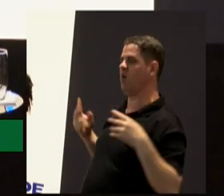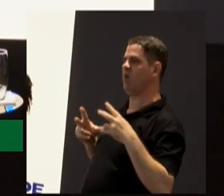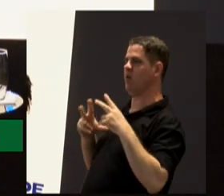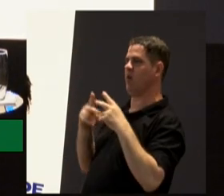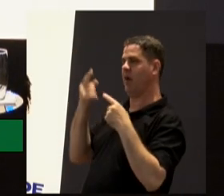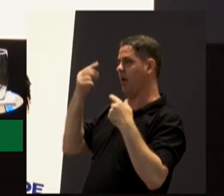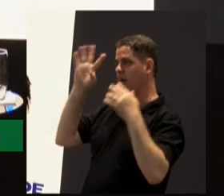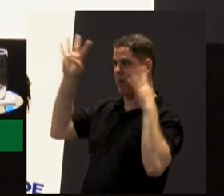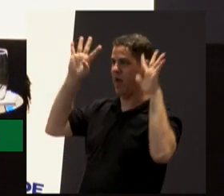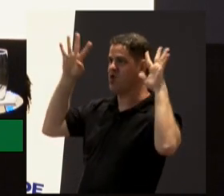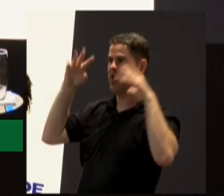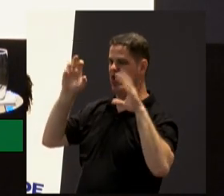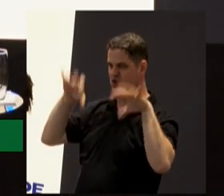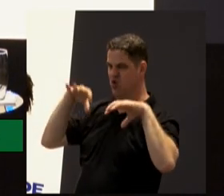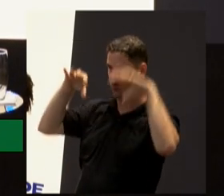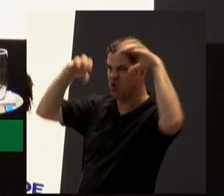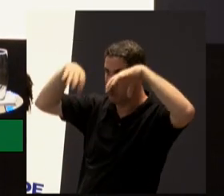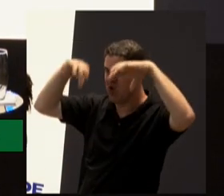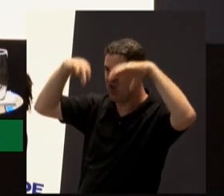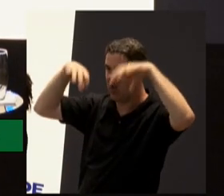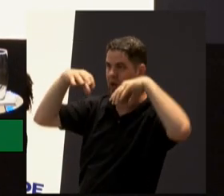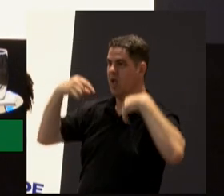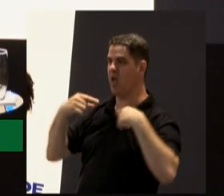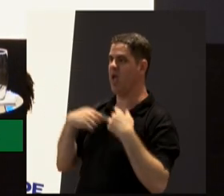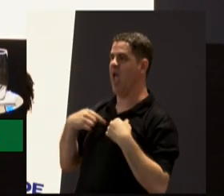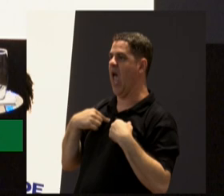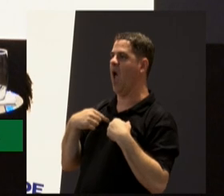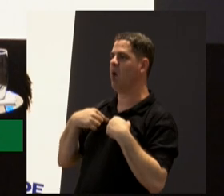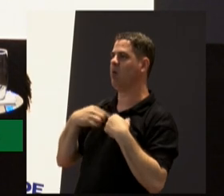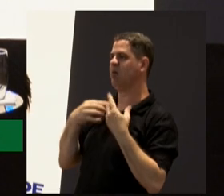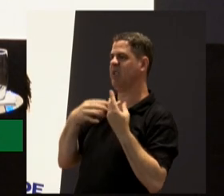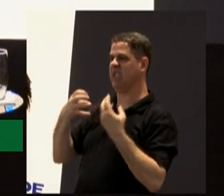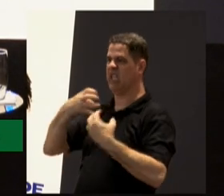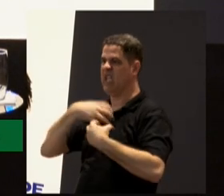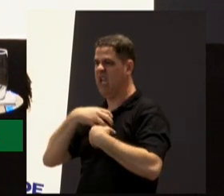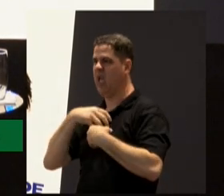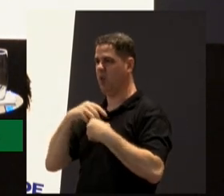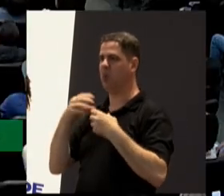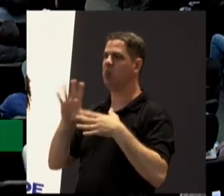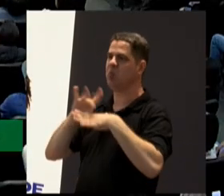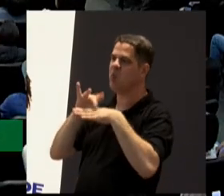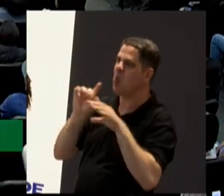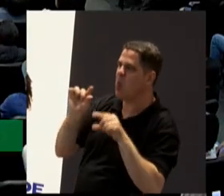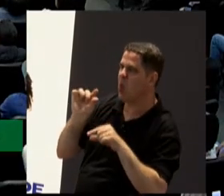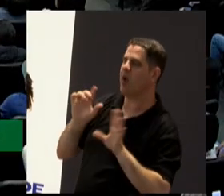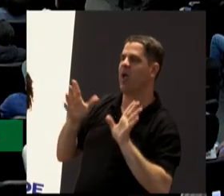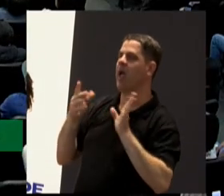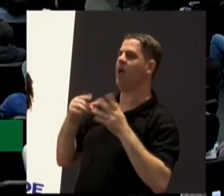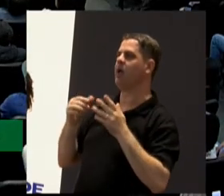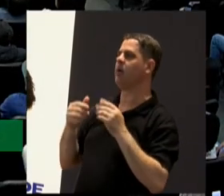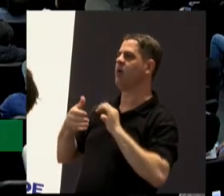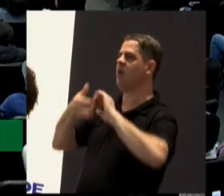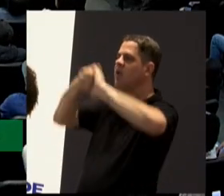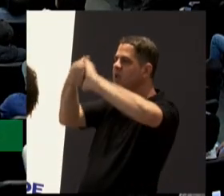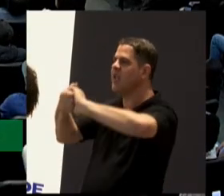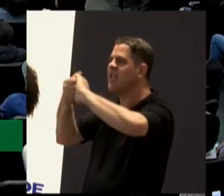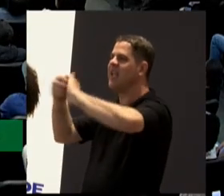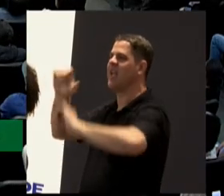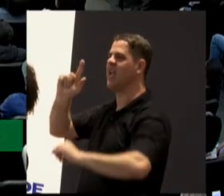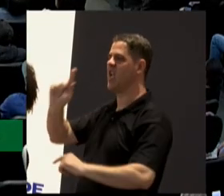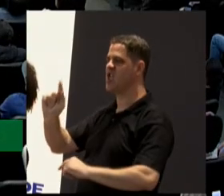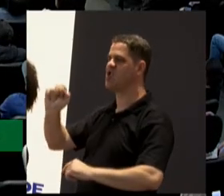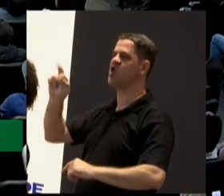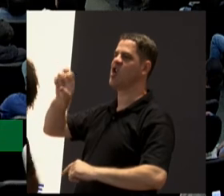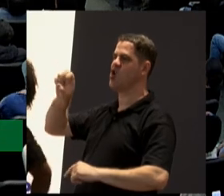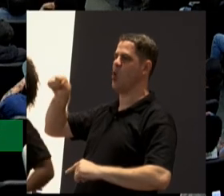tivesse juízo, eu não poderia sair de casa, que eu estou me recompondo de uma situação. Mas, saudação ao professor Geruzzi, que aqui chega,